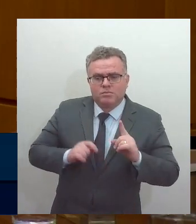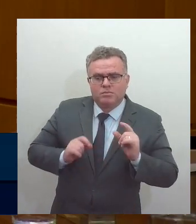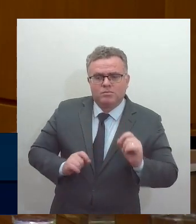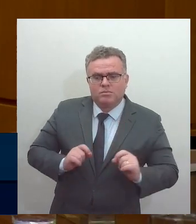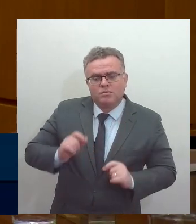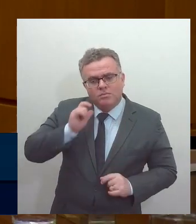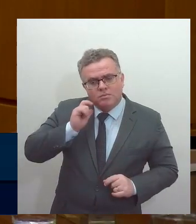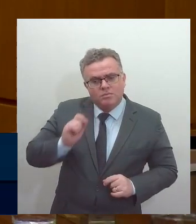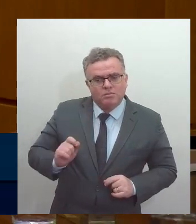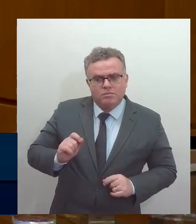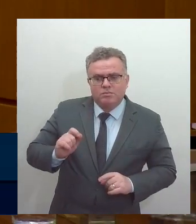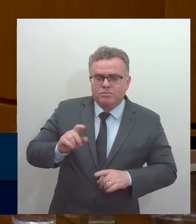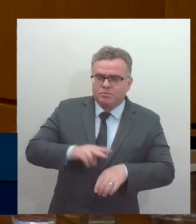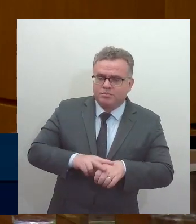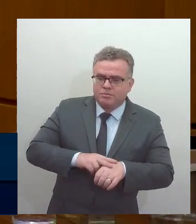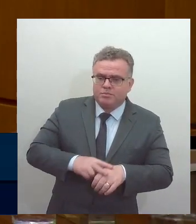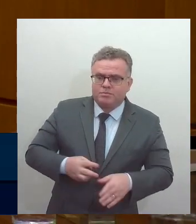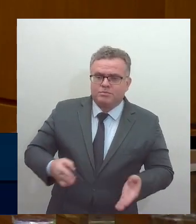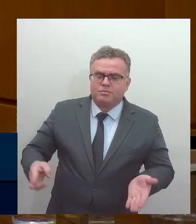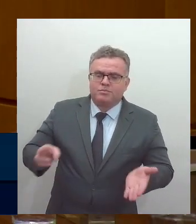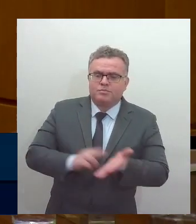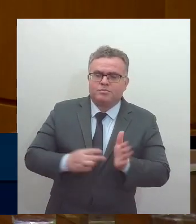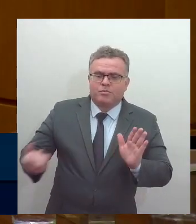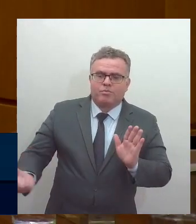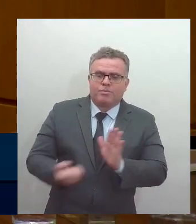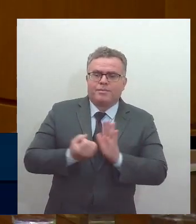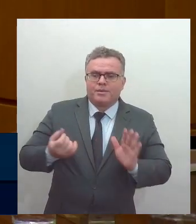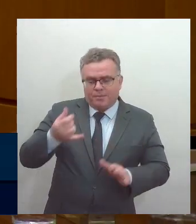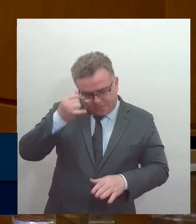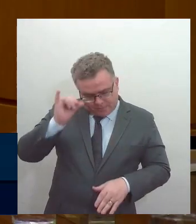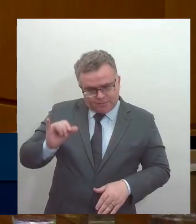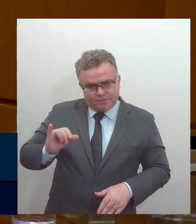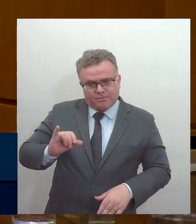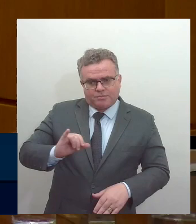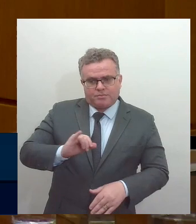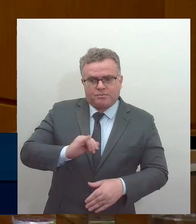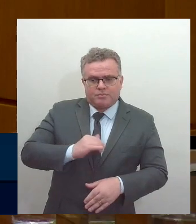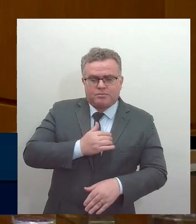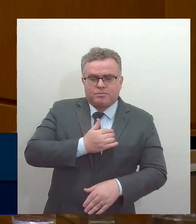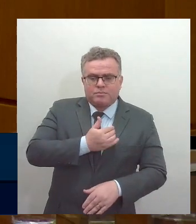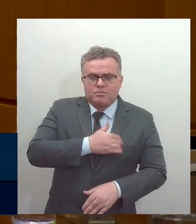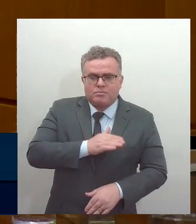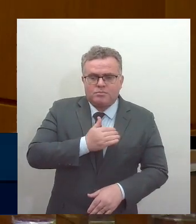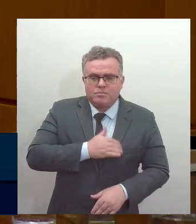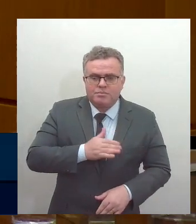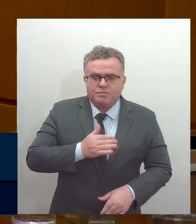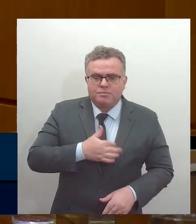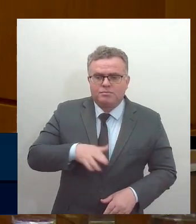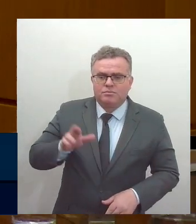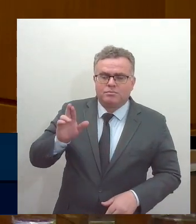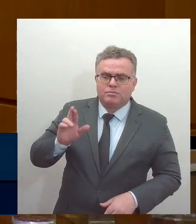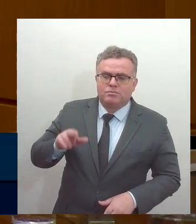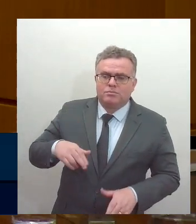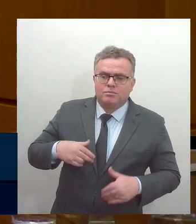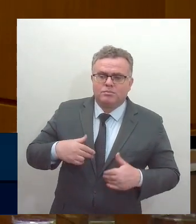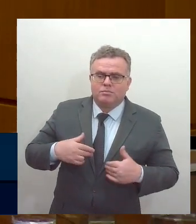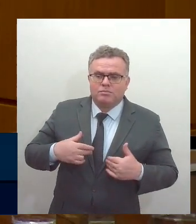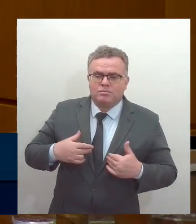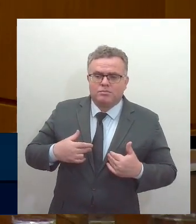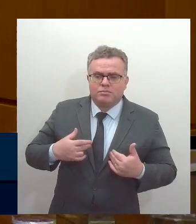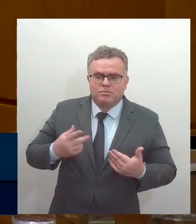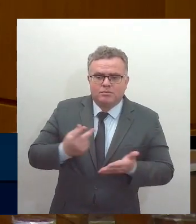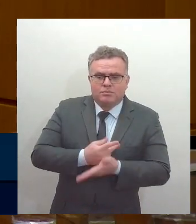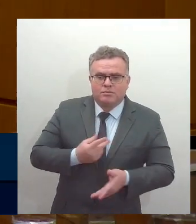ao racismo religioso e à intolerância religiosa no âmbito do Estado do Sergipe, que é